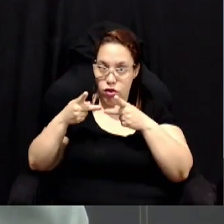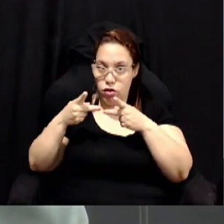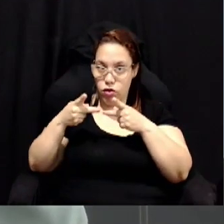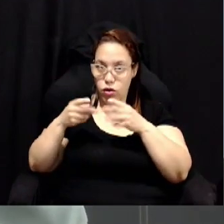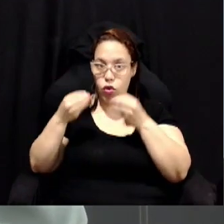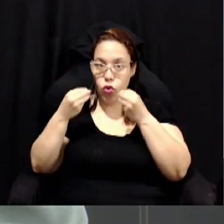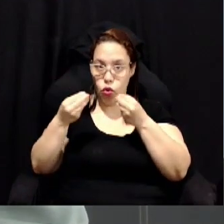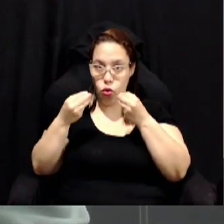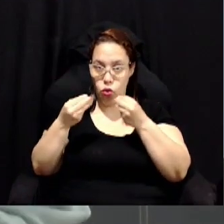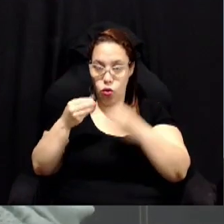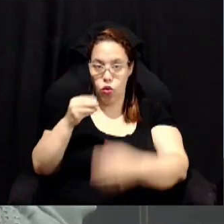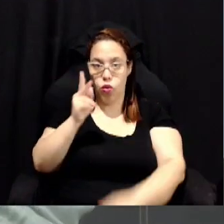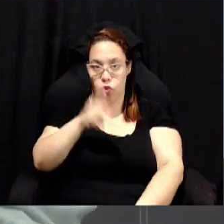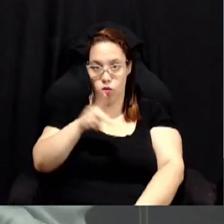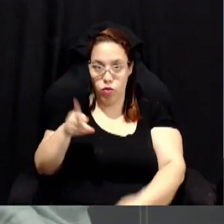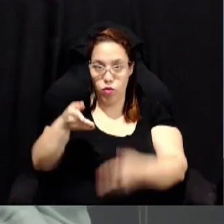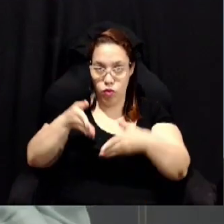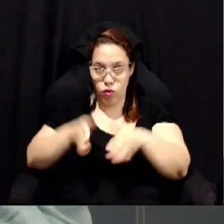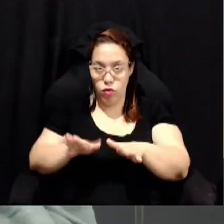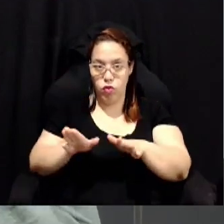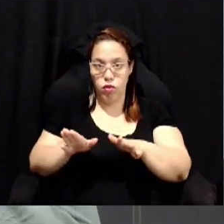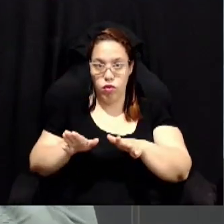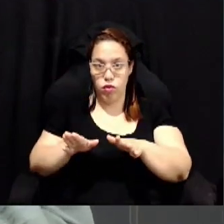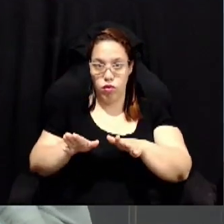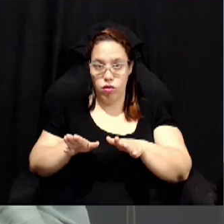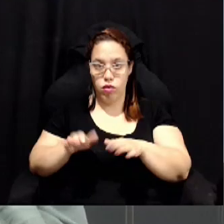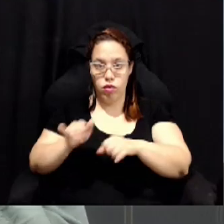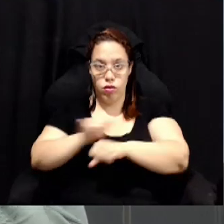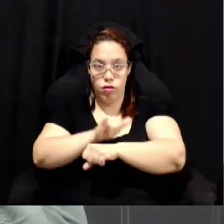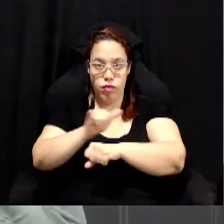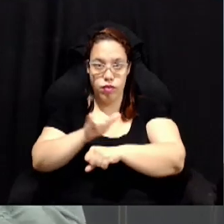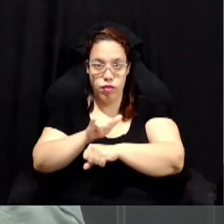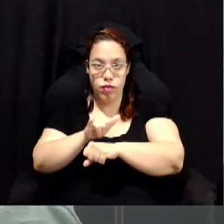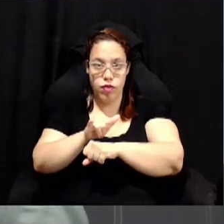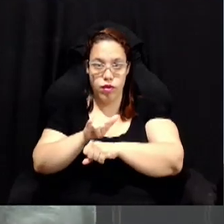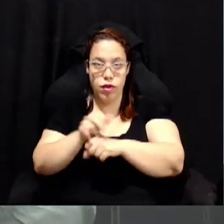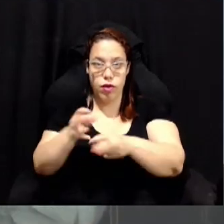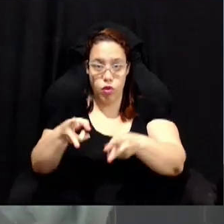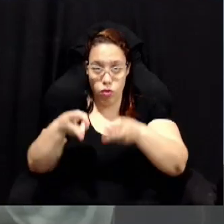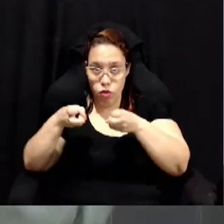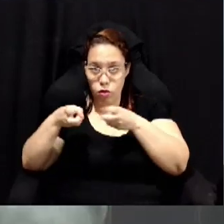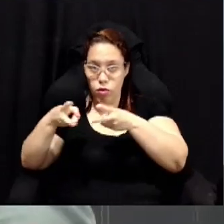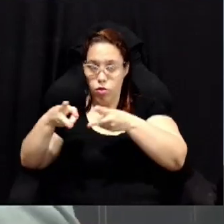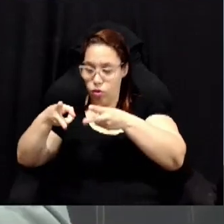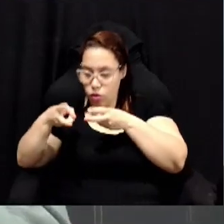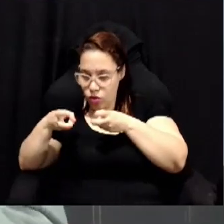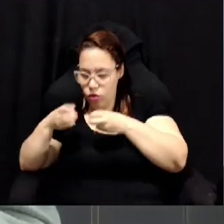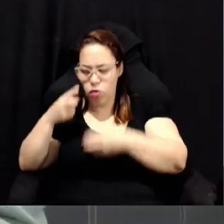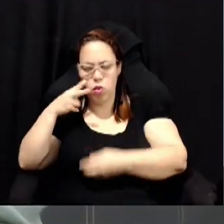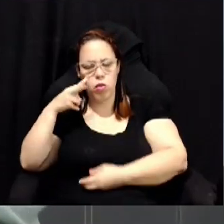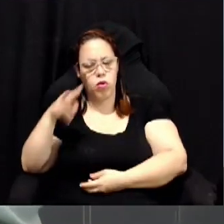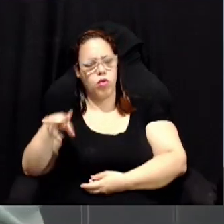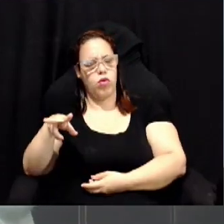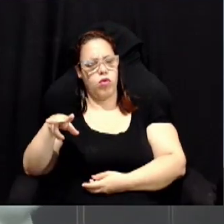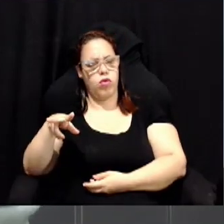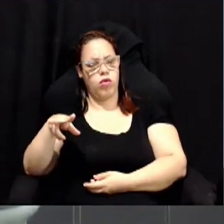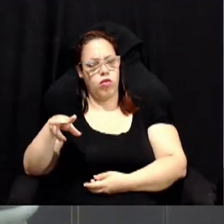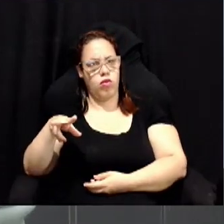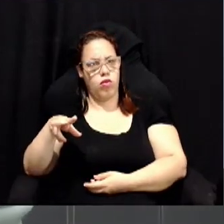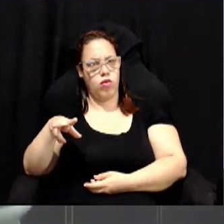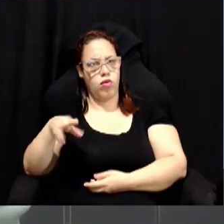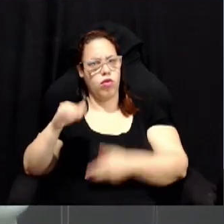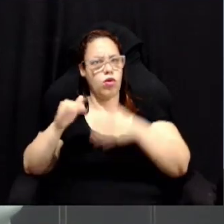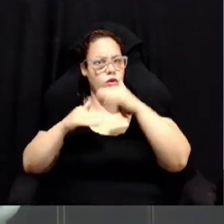desde o nascimento, eu já tinha esse traquejo de começar a perceber algumas coisas que eu via que não estava dentro do desenvolvimento